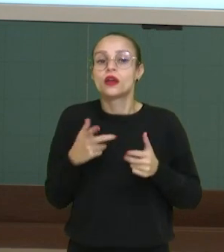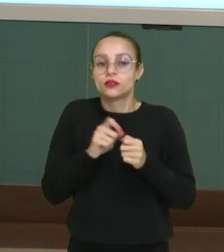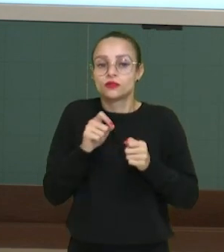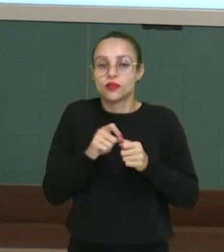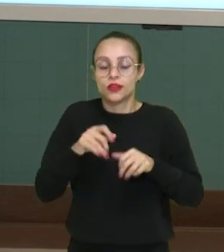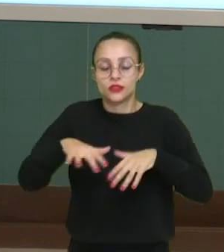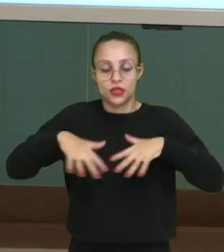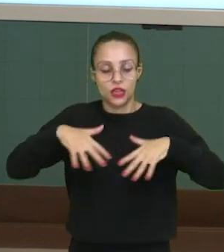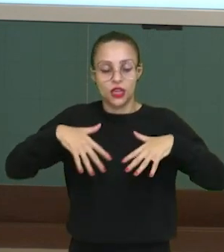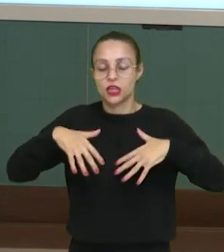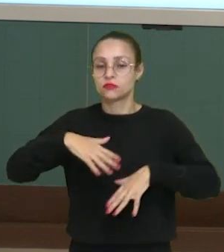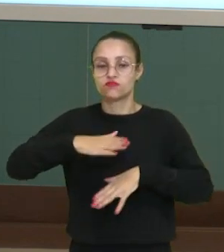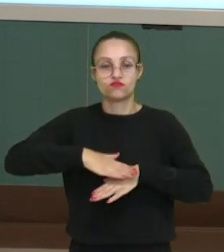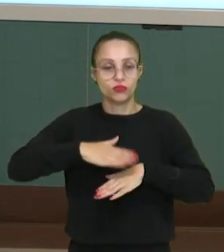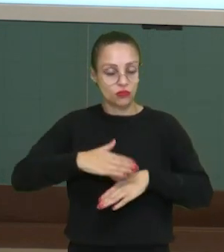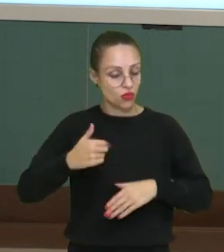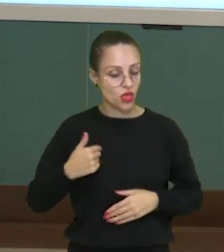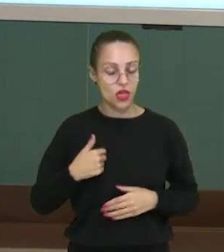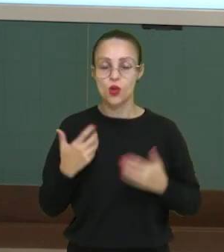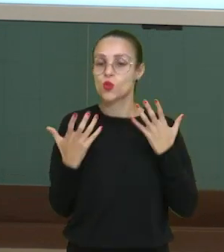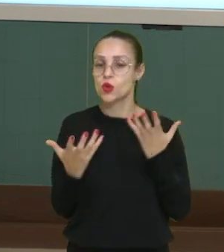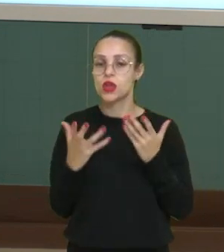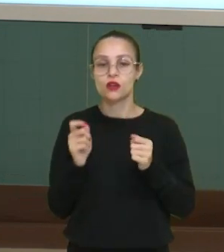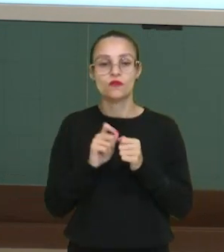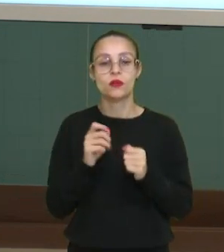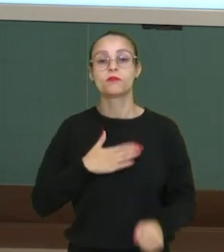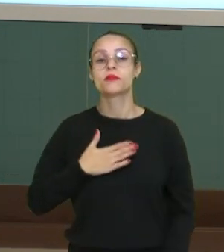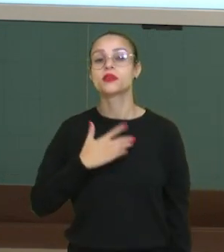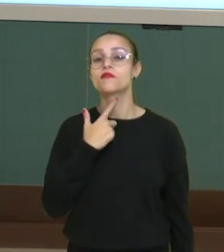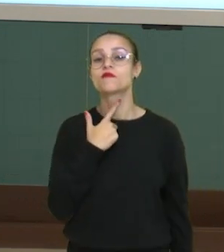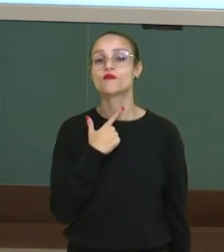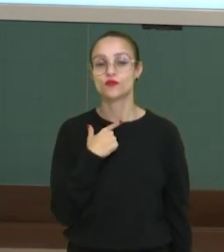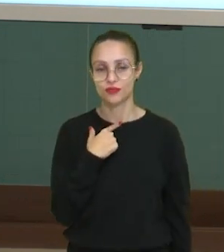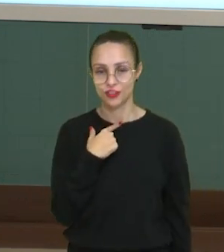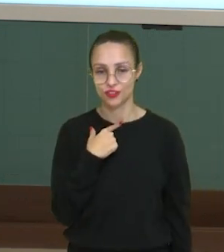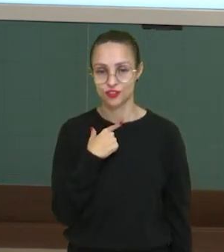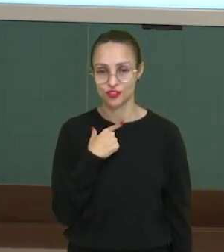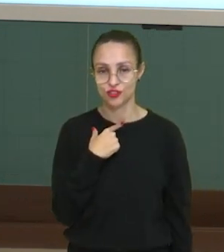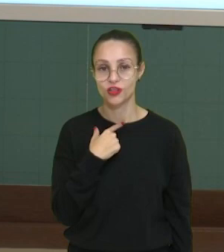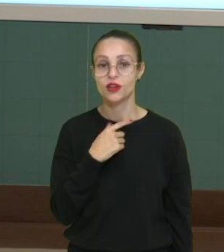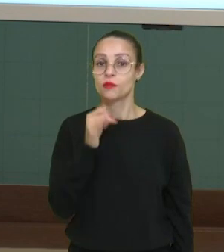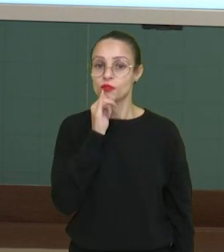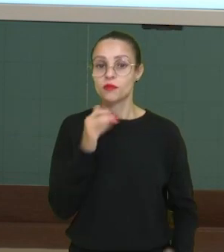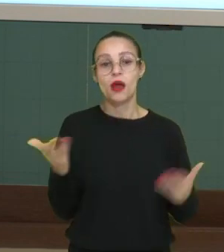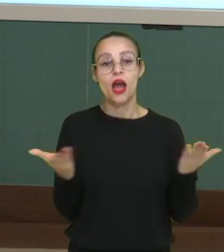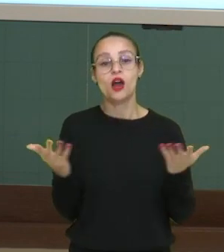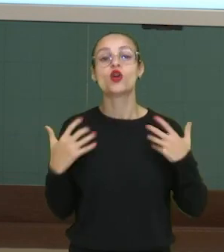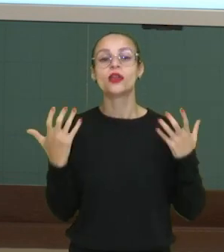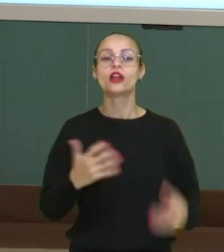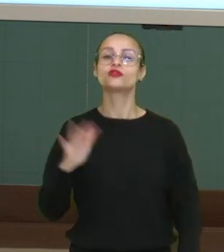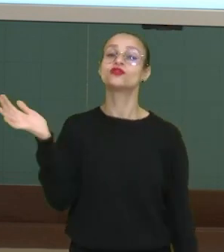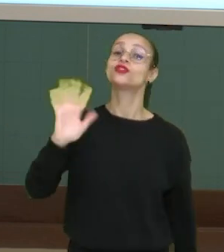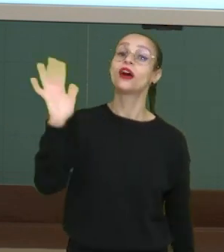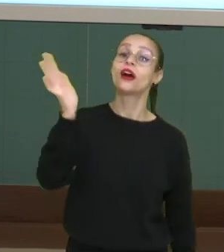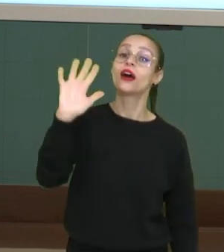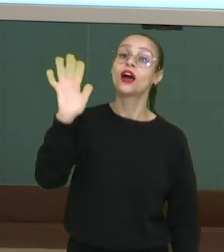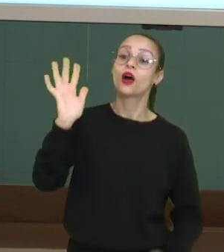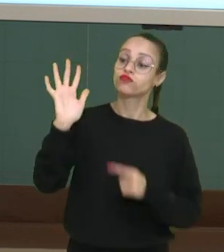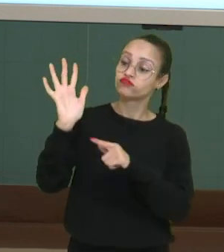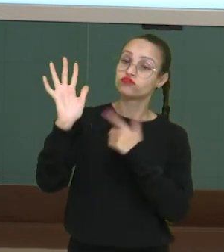voluntários, ou seja, movimentos que eu faço de acordo com a minha vontade. Ou seja, agora eu quero dar tchau para